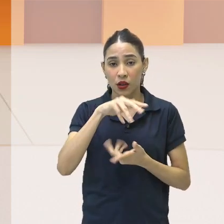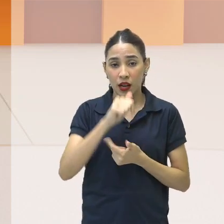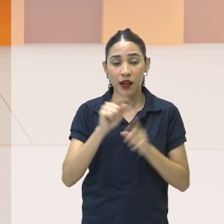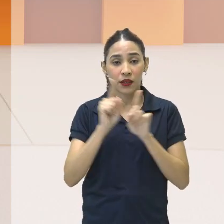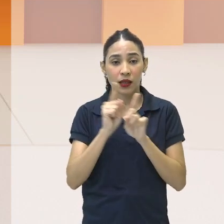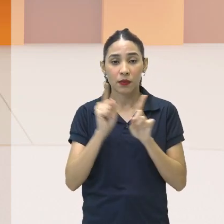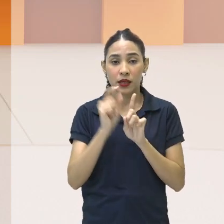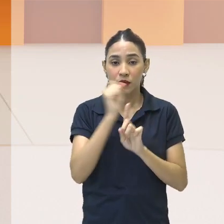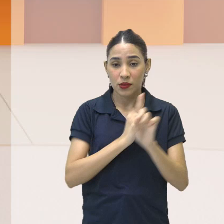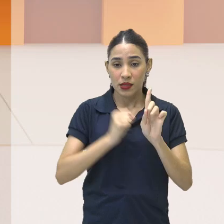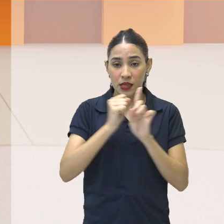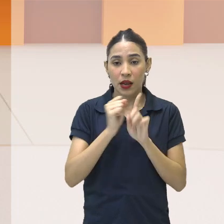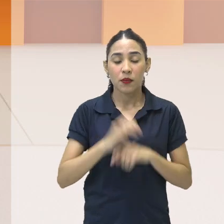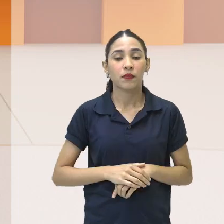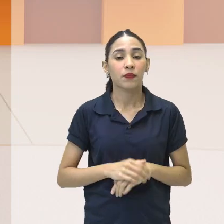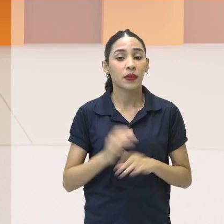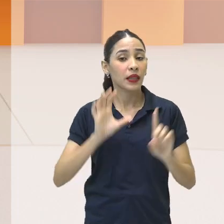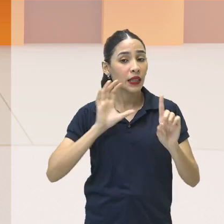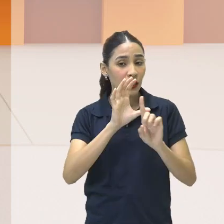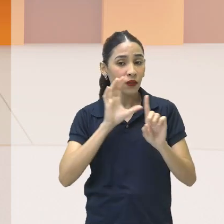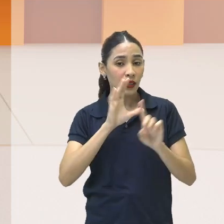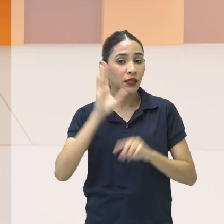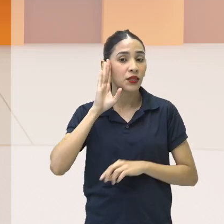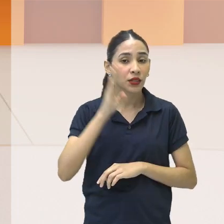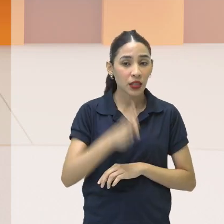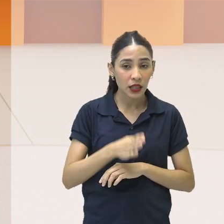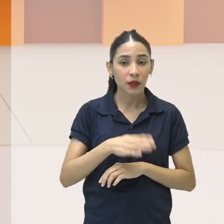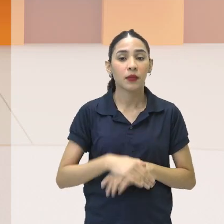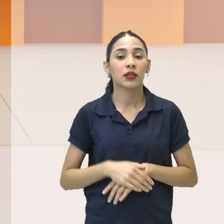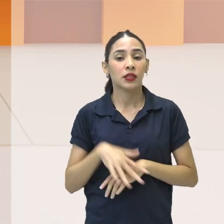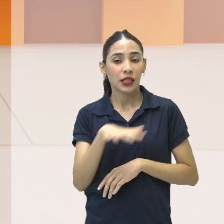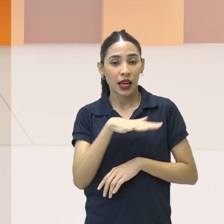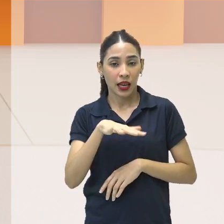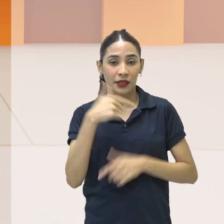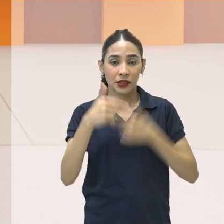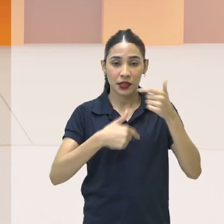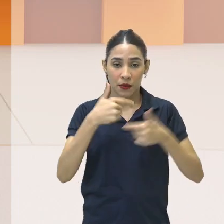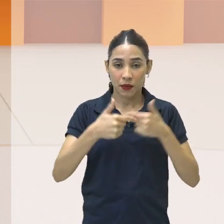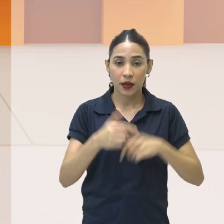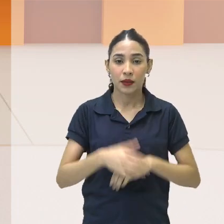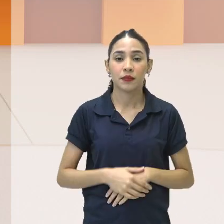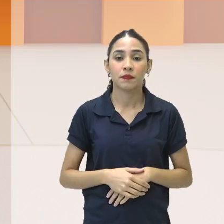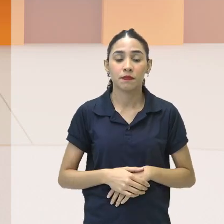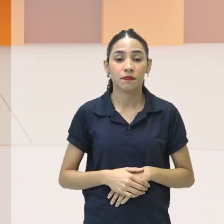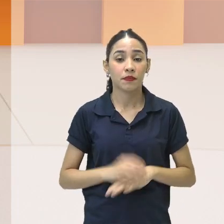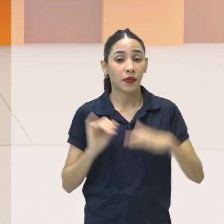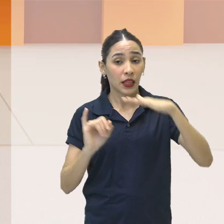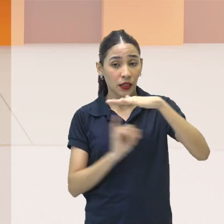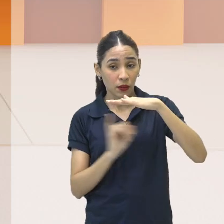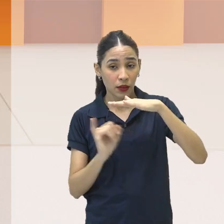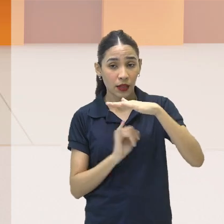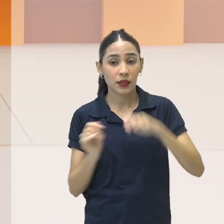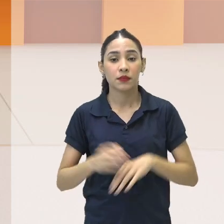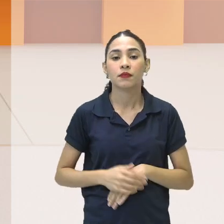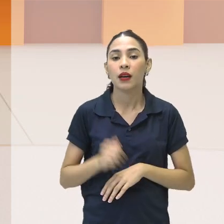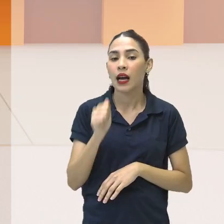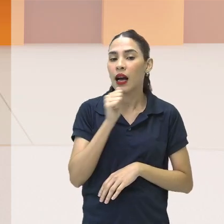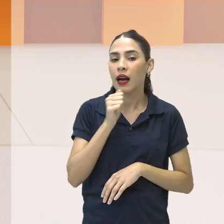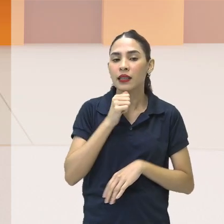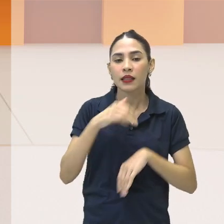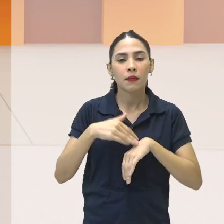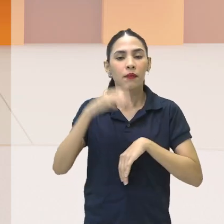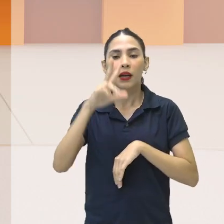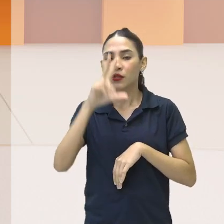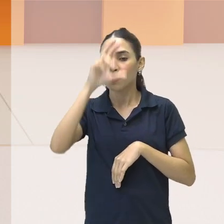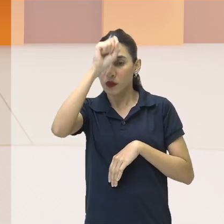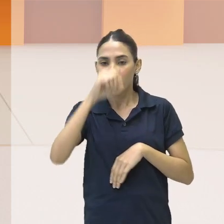sociais, que influenciam diretamente no mercado de trabalho. a informalidade ela é ainda